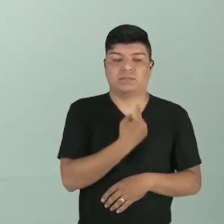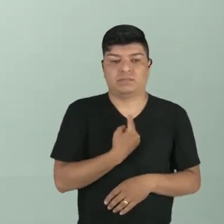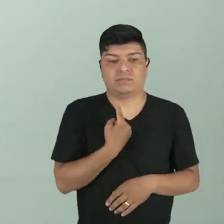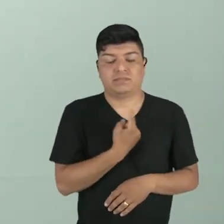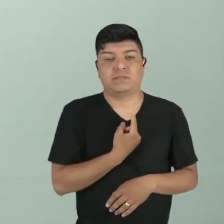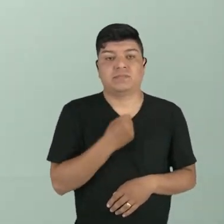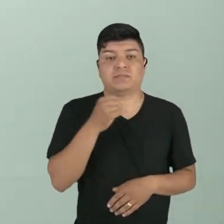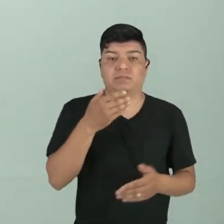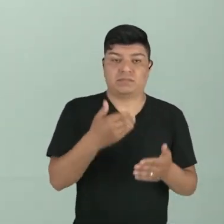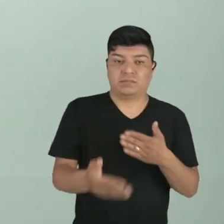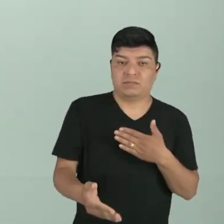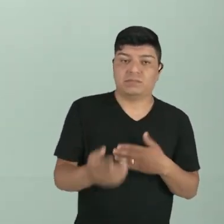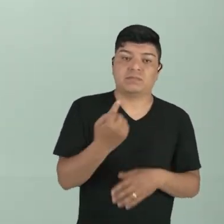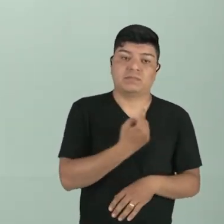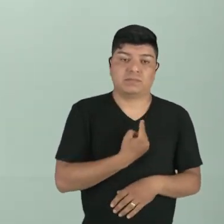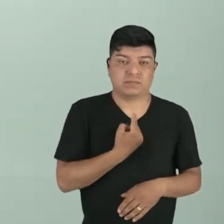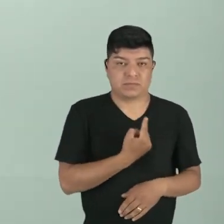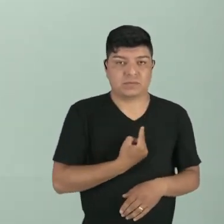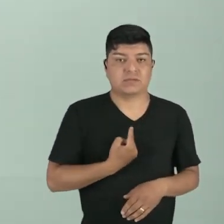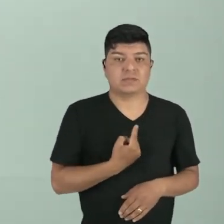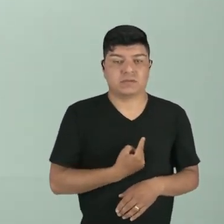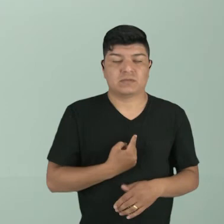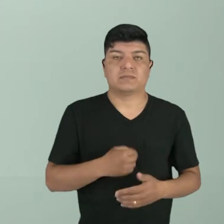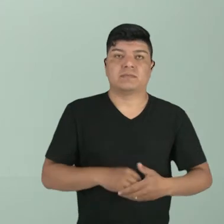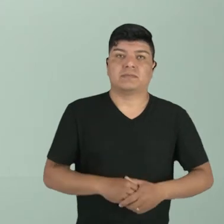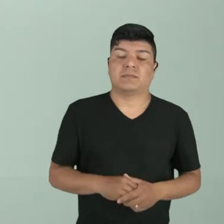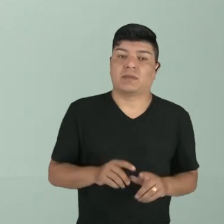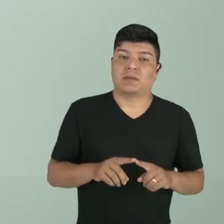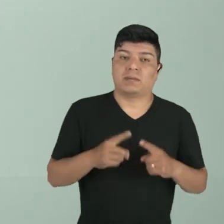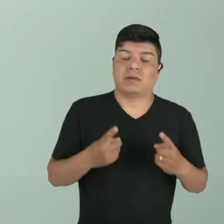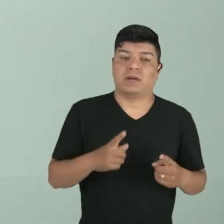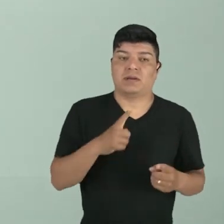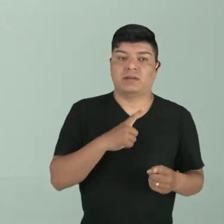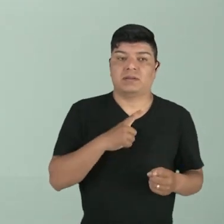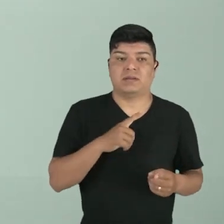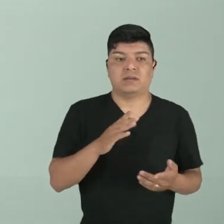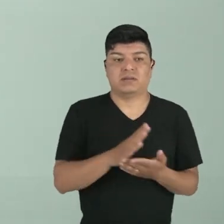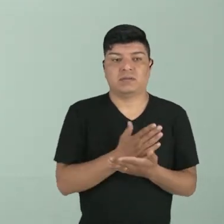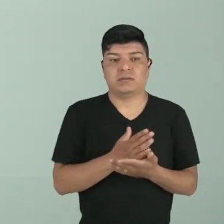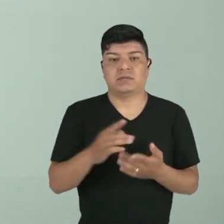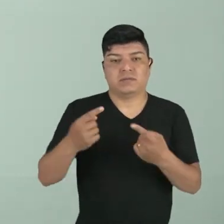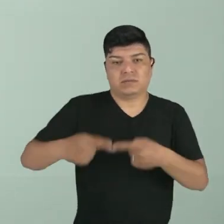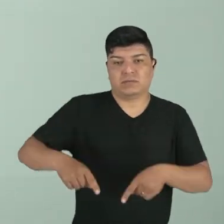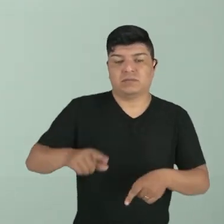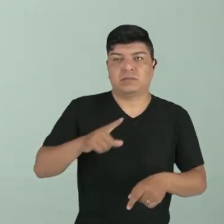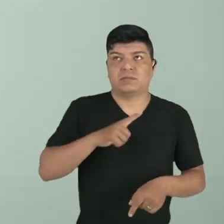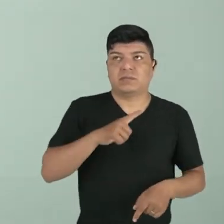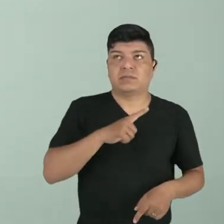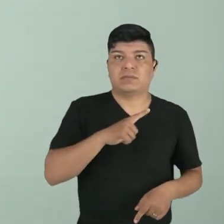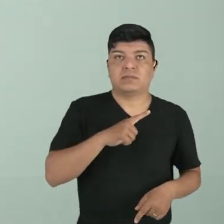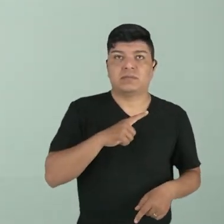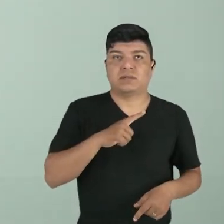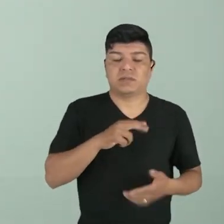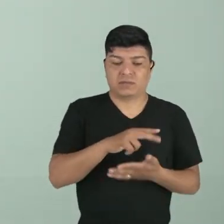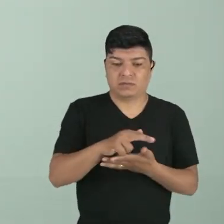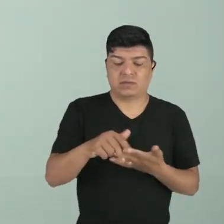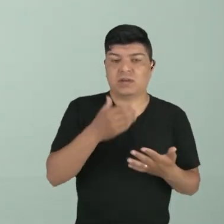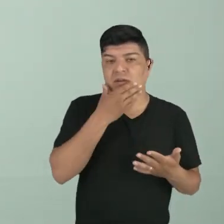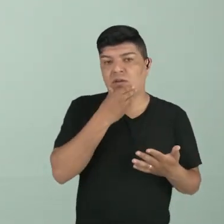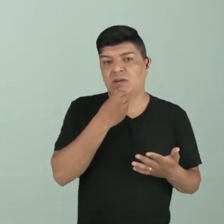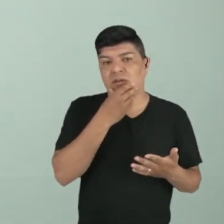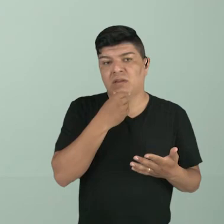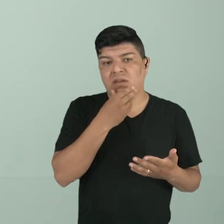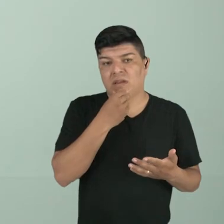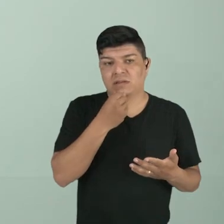sozinho e se ele perder vai perder sozinho tá bom porém tem algumas provas da natação que são vários